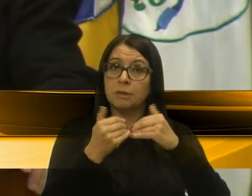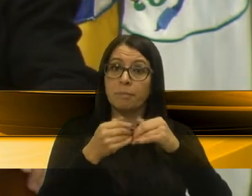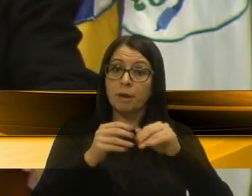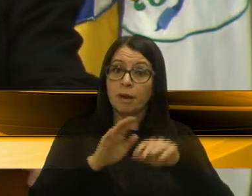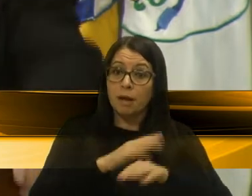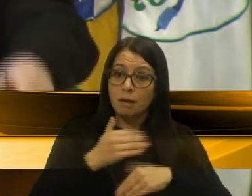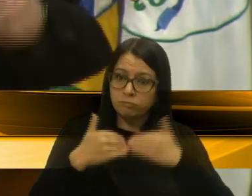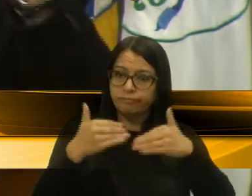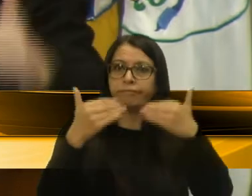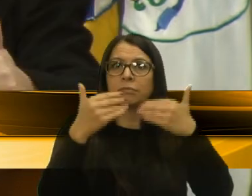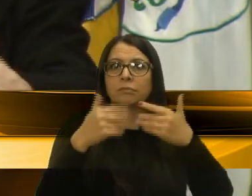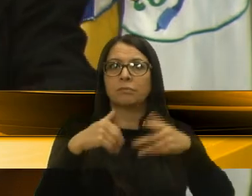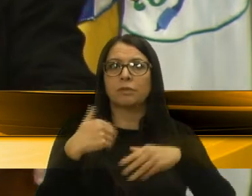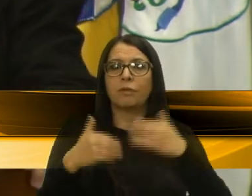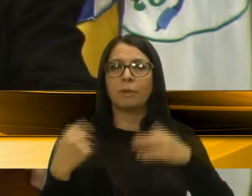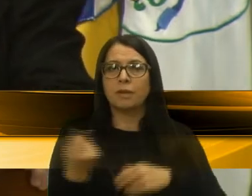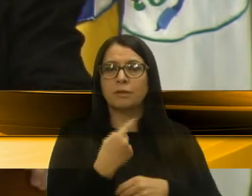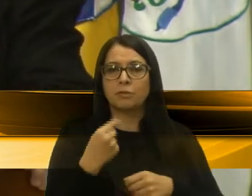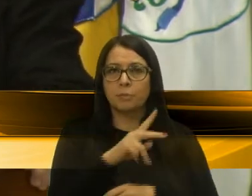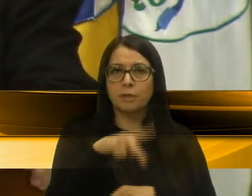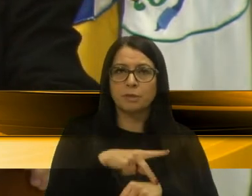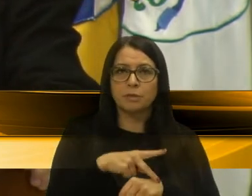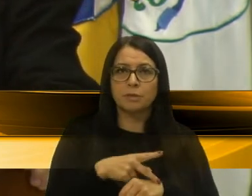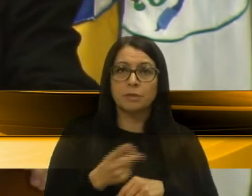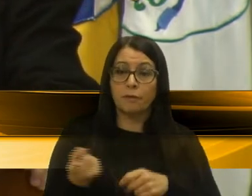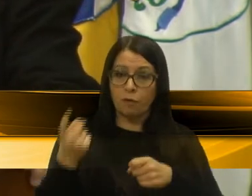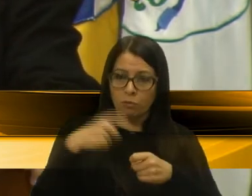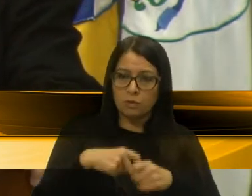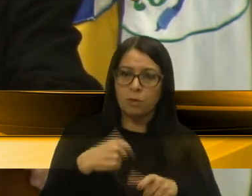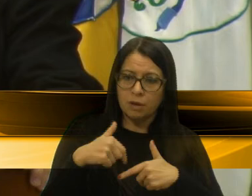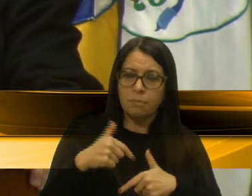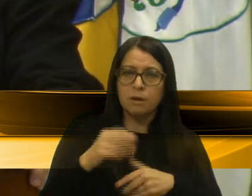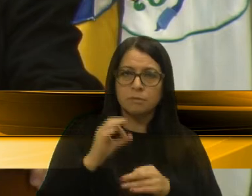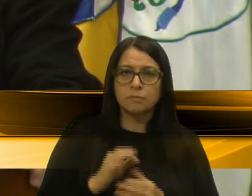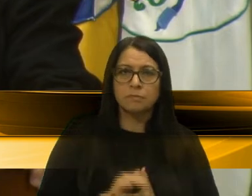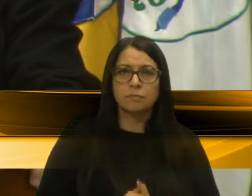o desenvolvimento e aí sim se voltar ao pleno emprego.